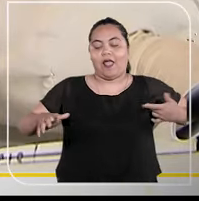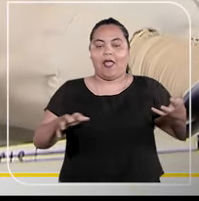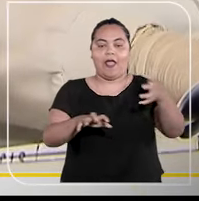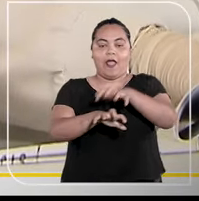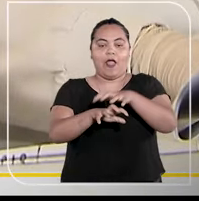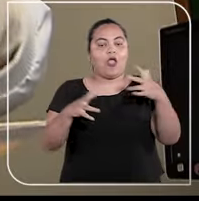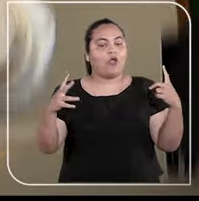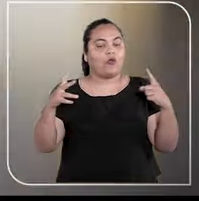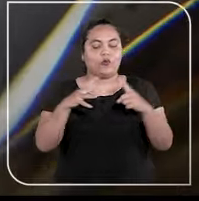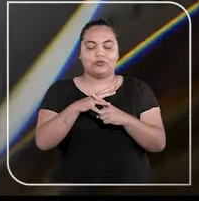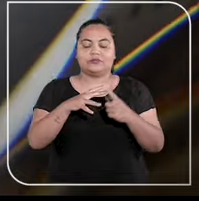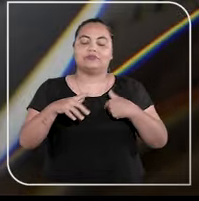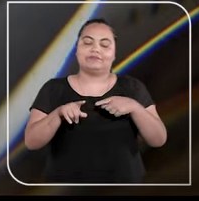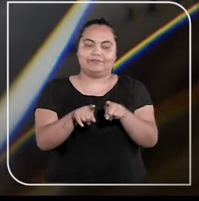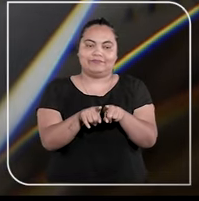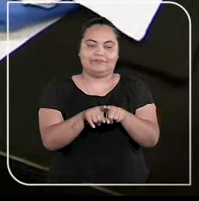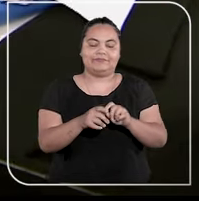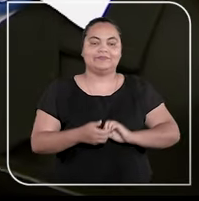e inclusão.